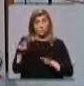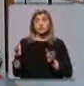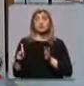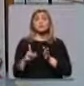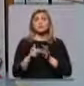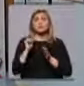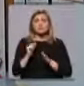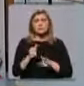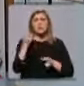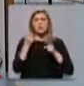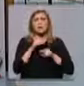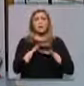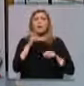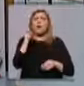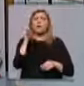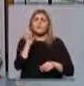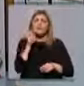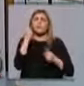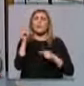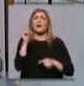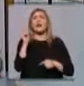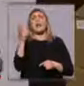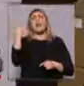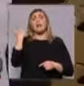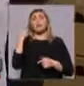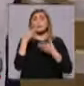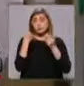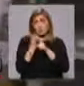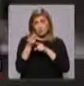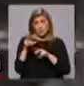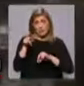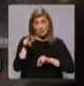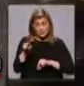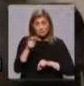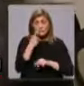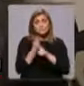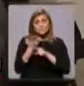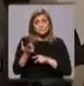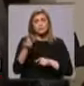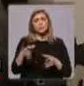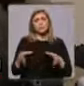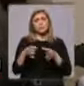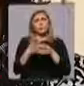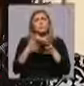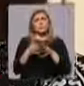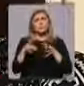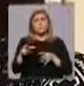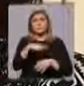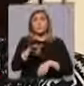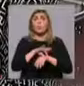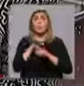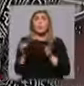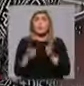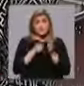aguardam a luz a mesa ou sai anos essas novas soluções de facto tem um grupo o maior clientes que